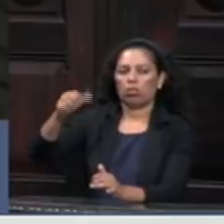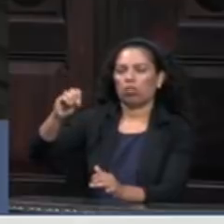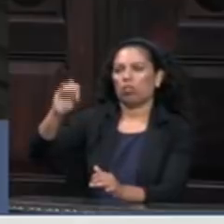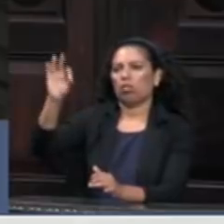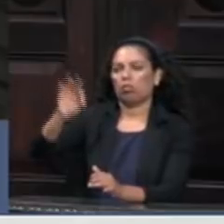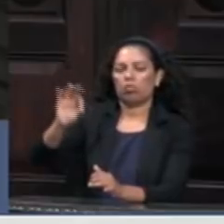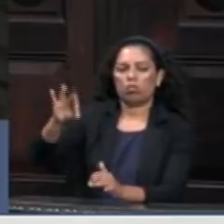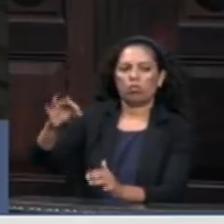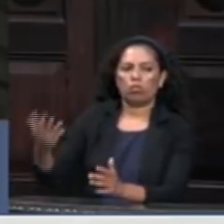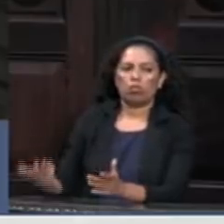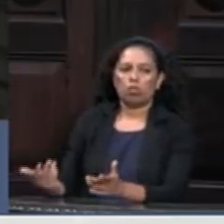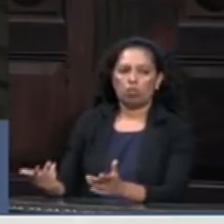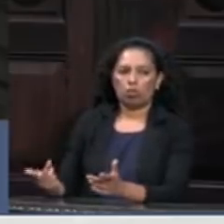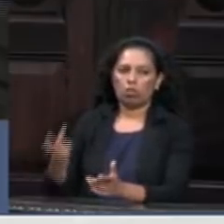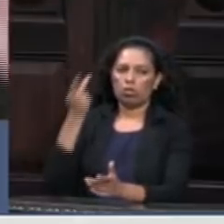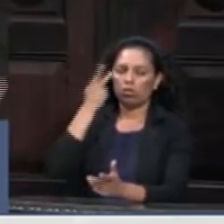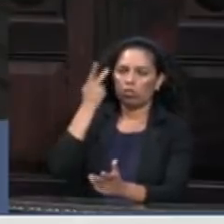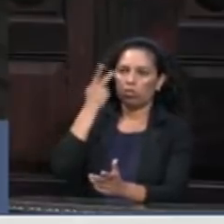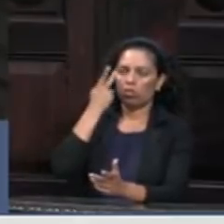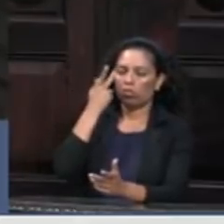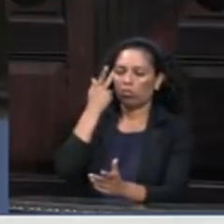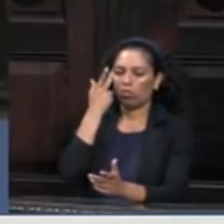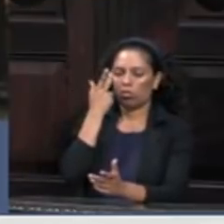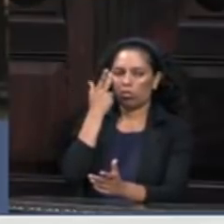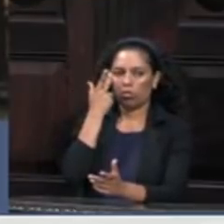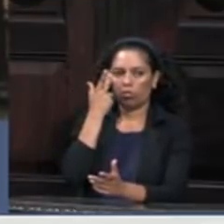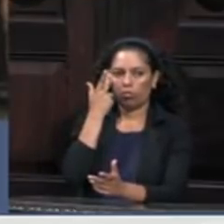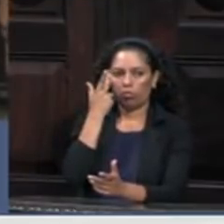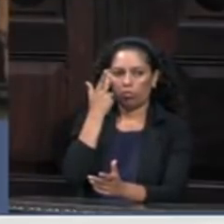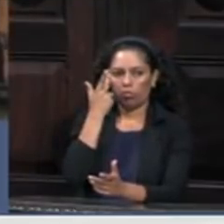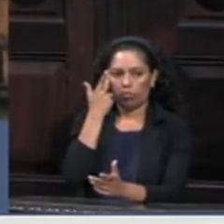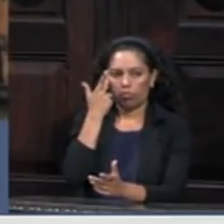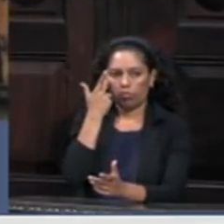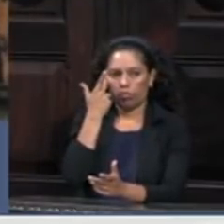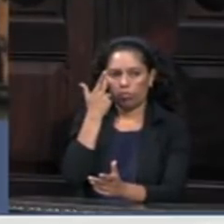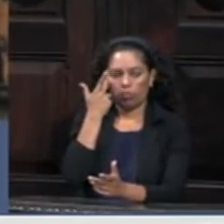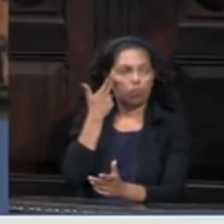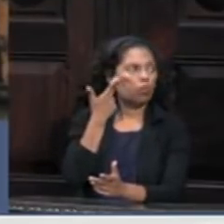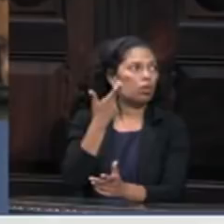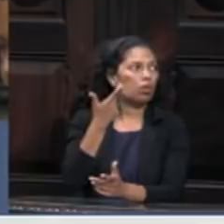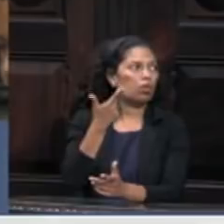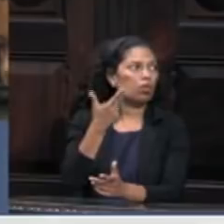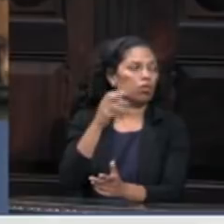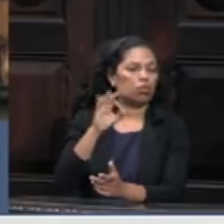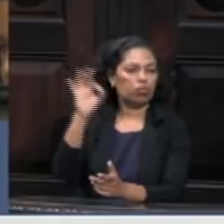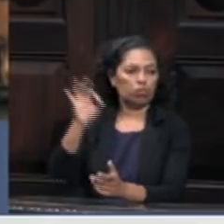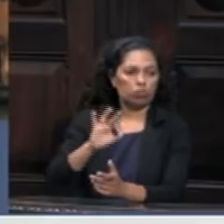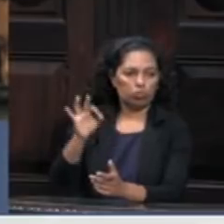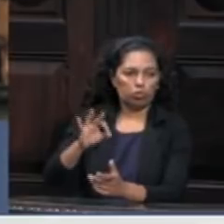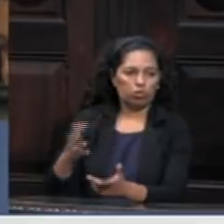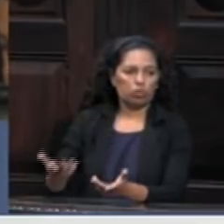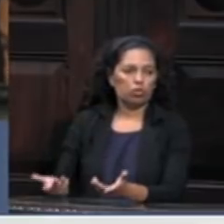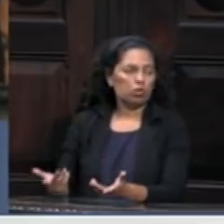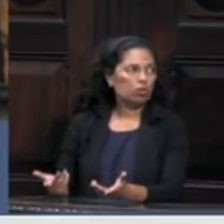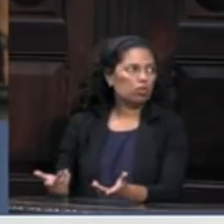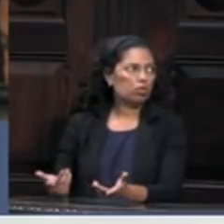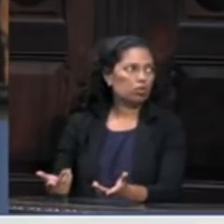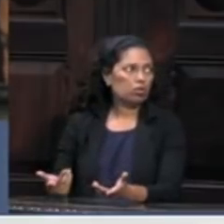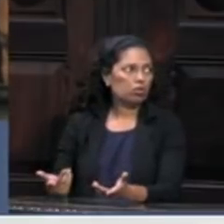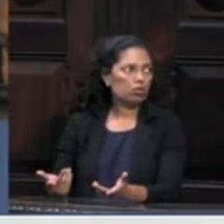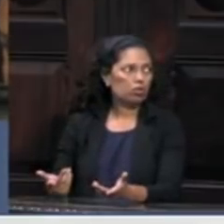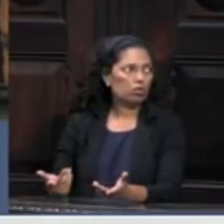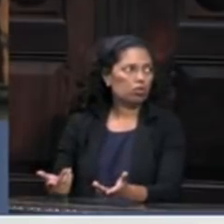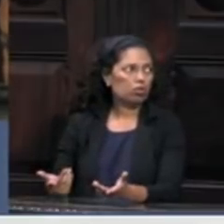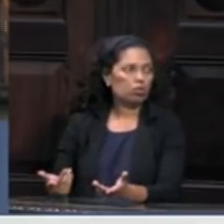15%. Tem que manter em 25%. Não, vai ficar em 20%. Tem que botar para 15%. Vai ficar em 20%. Presidente. Eu sei, mas então nós